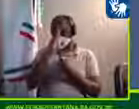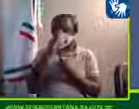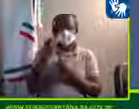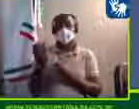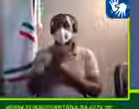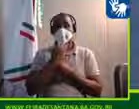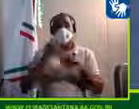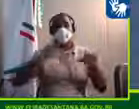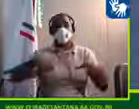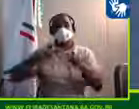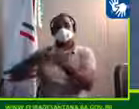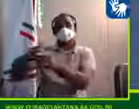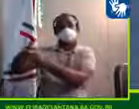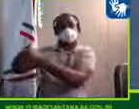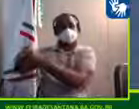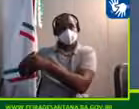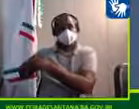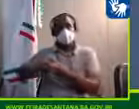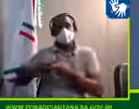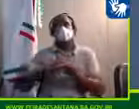em distritos.